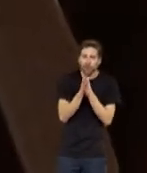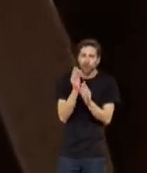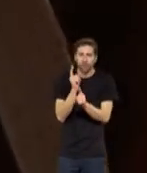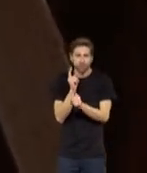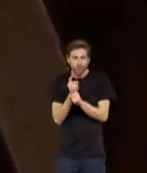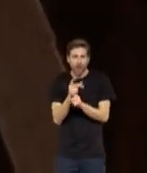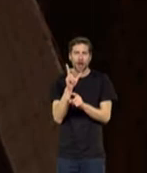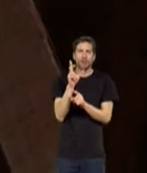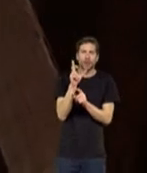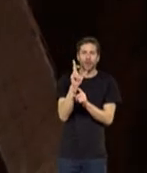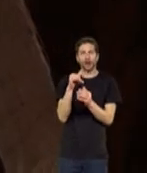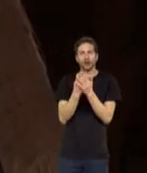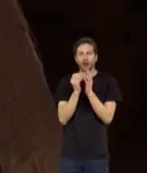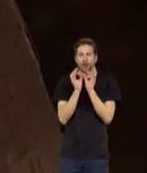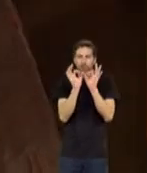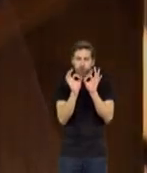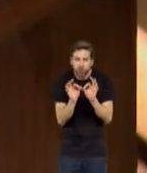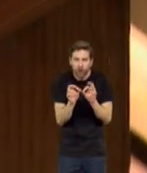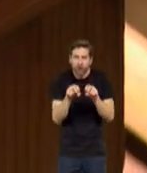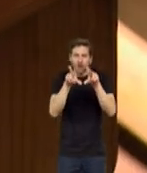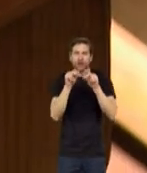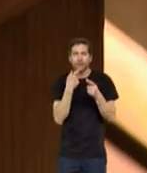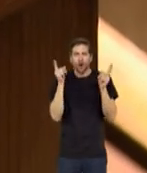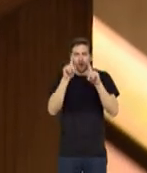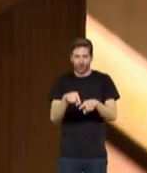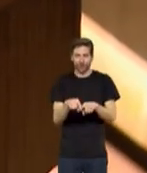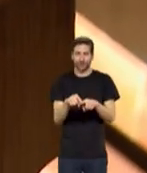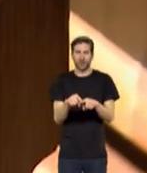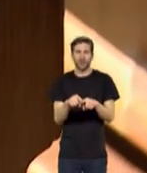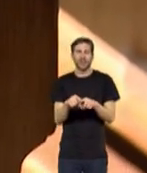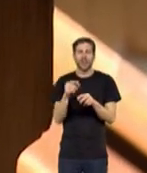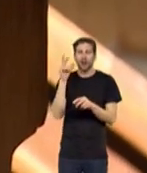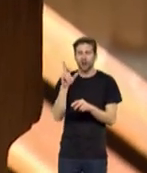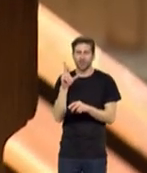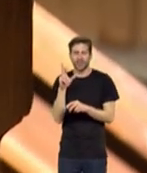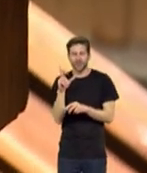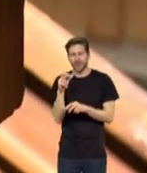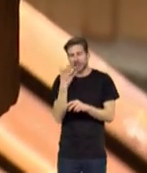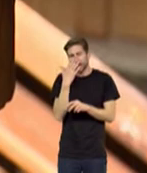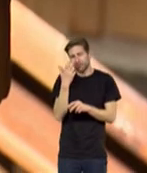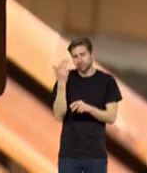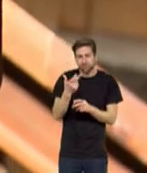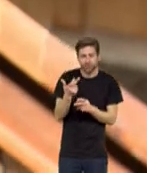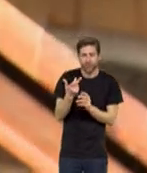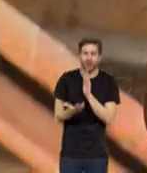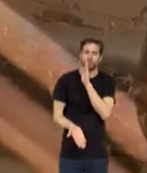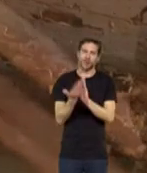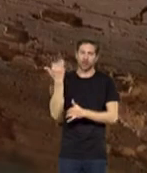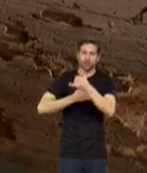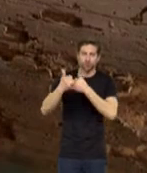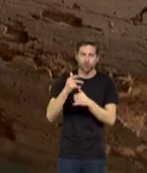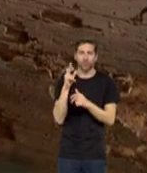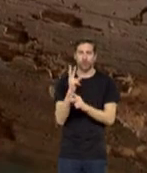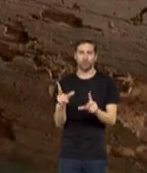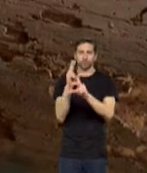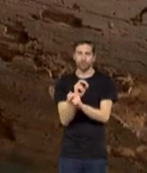pode tratar e a madeira que não está em condições, tem que se remover do, de forma muito cuidadosa e colocar a madeira nova.